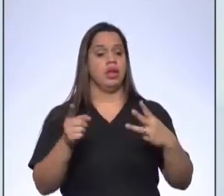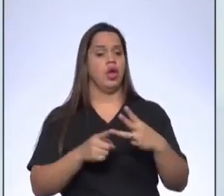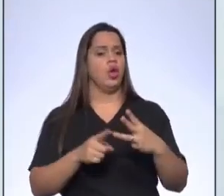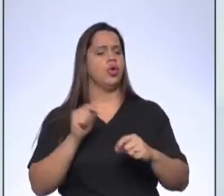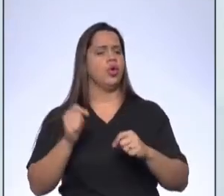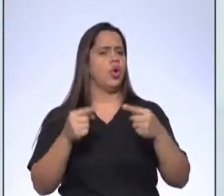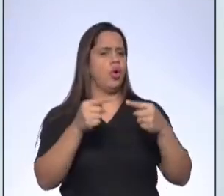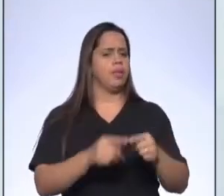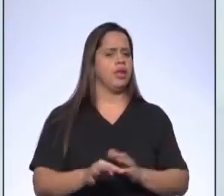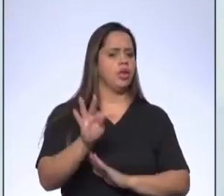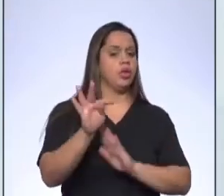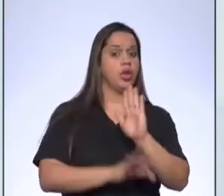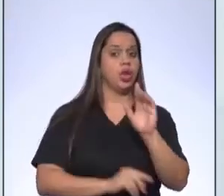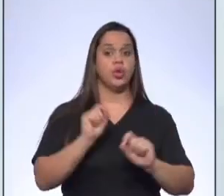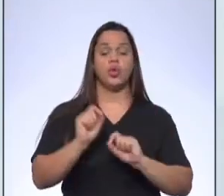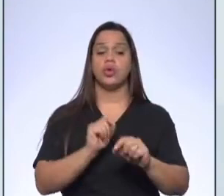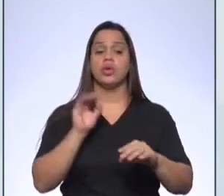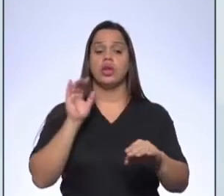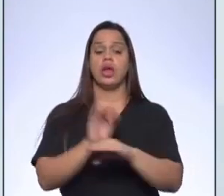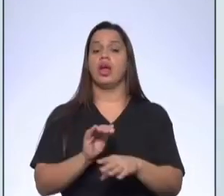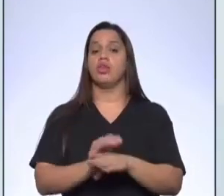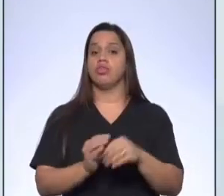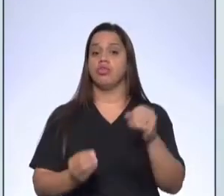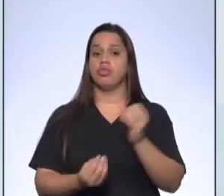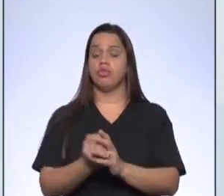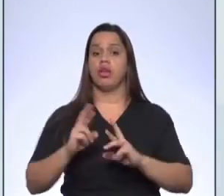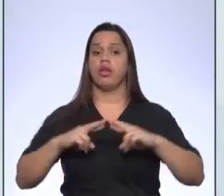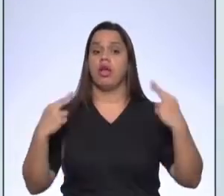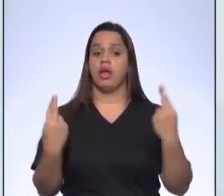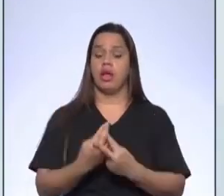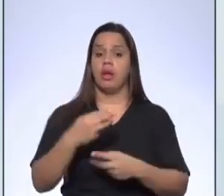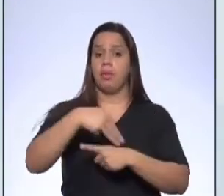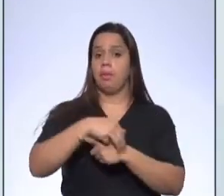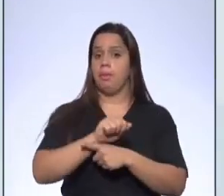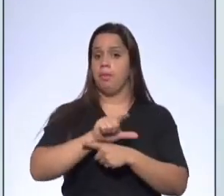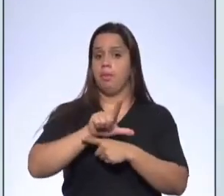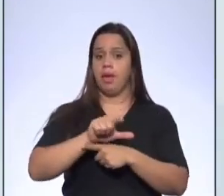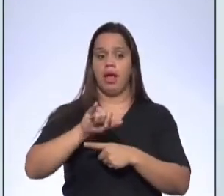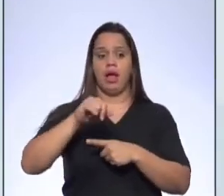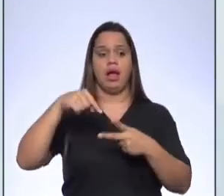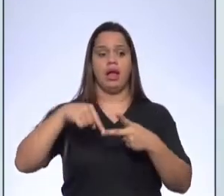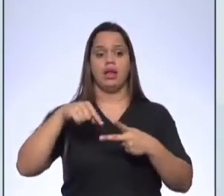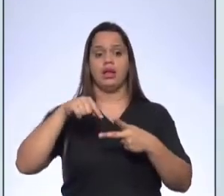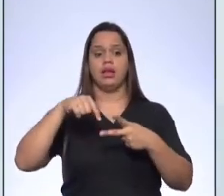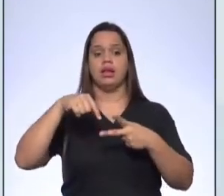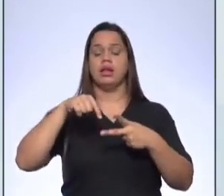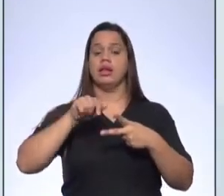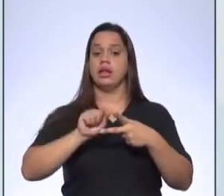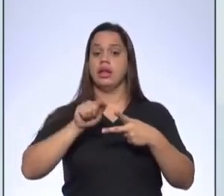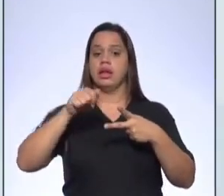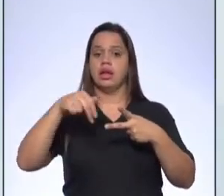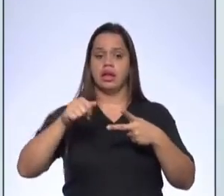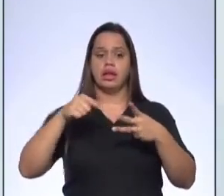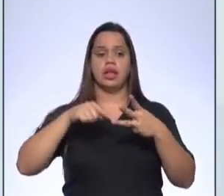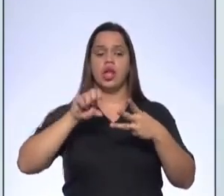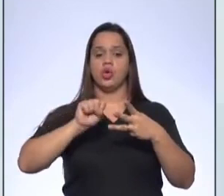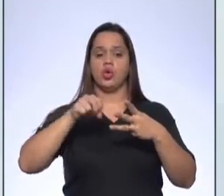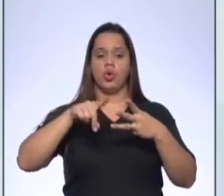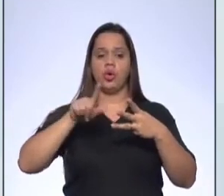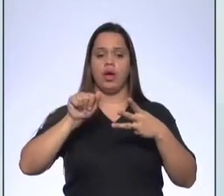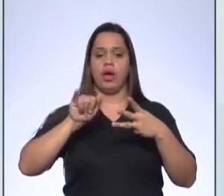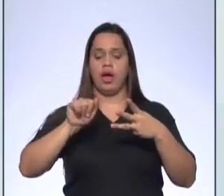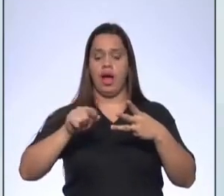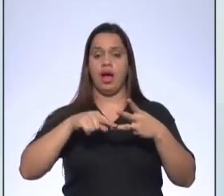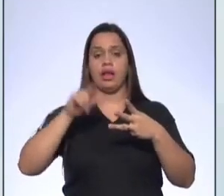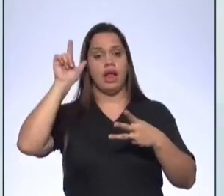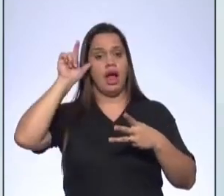e a consolidação dos reinos de Mali, Gana e Songhai na África Central? Essas 3 questões